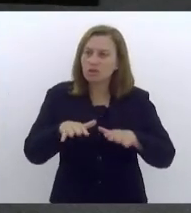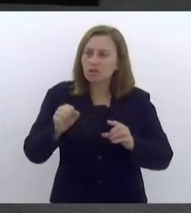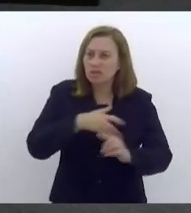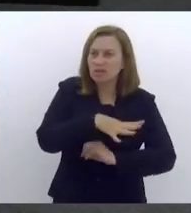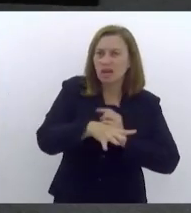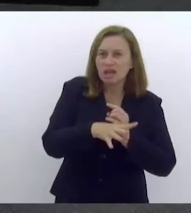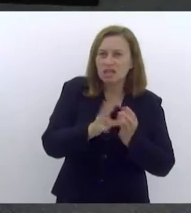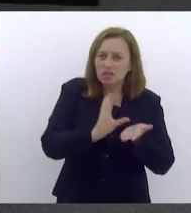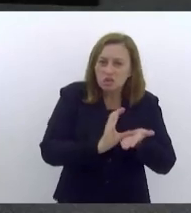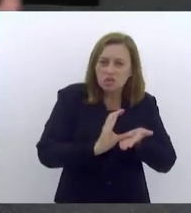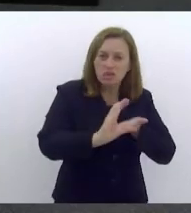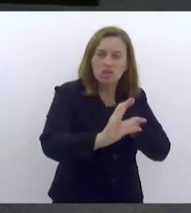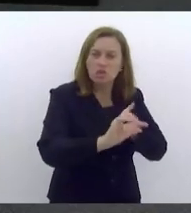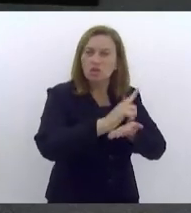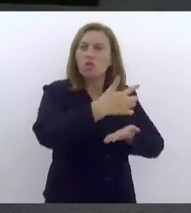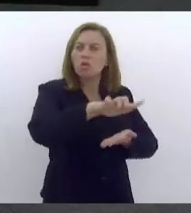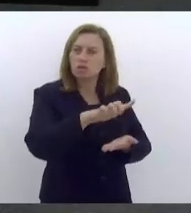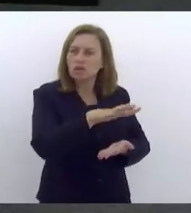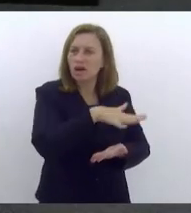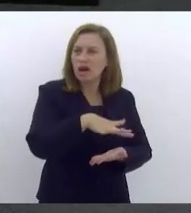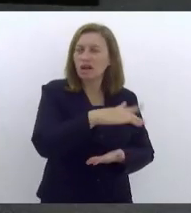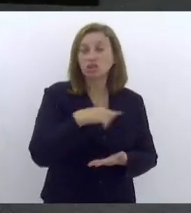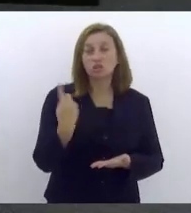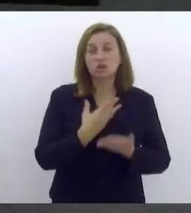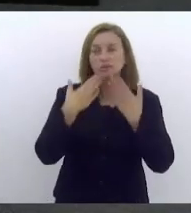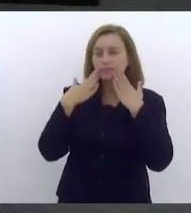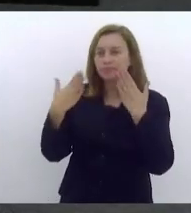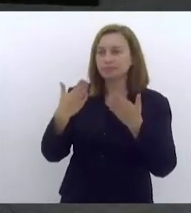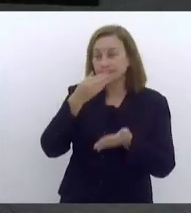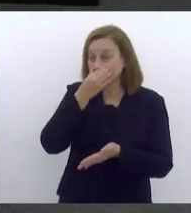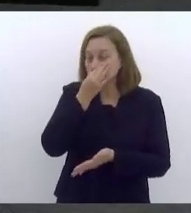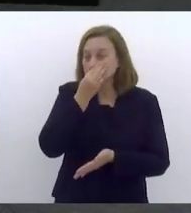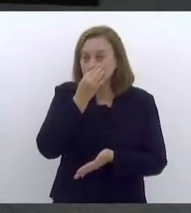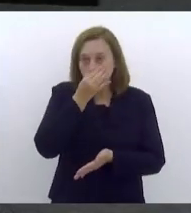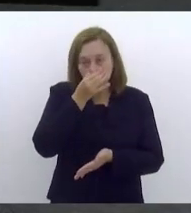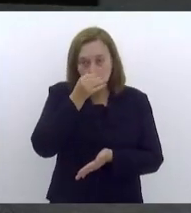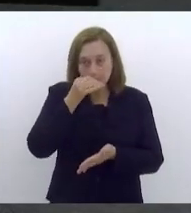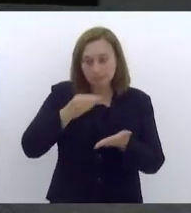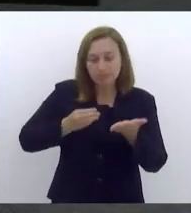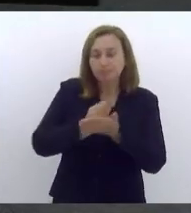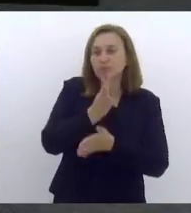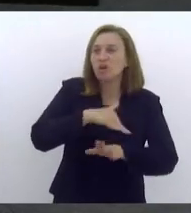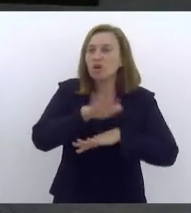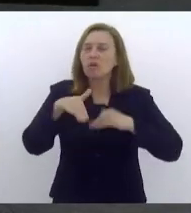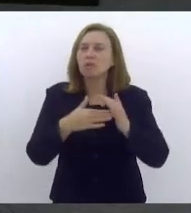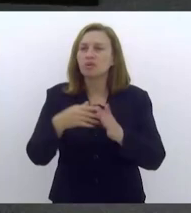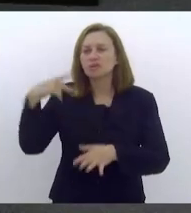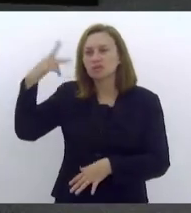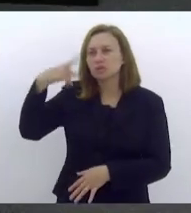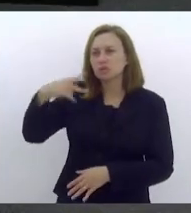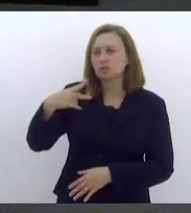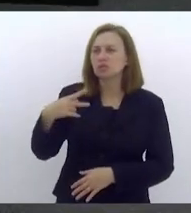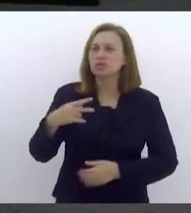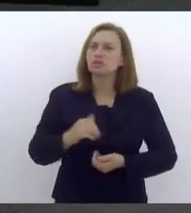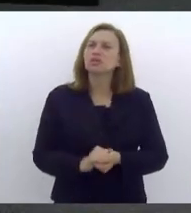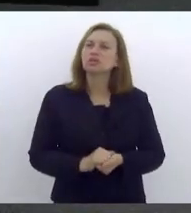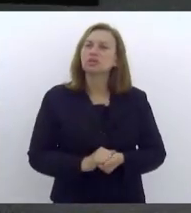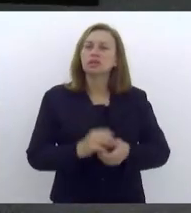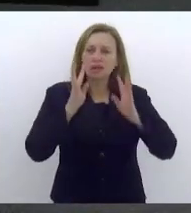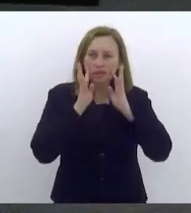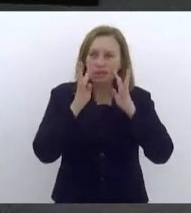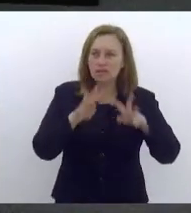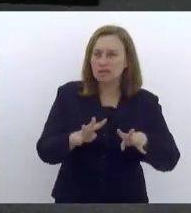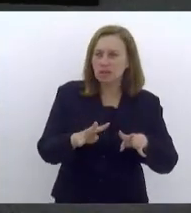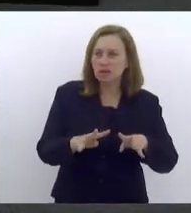área. Nós apresentamos e aprovamos na Câmara, com o apoio de todos os vereadores, um grande programa de atenção às